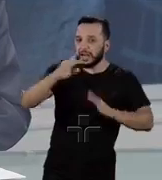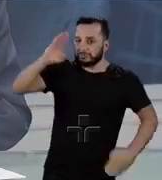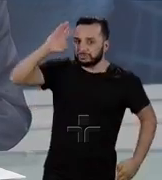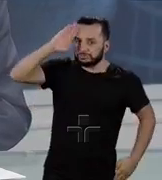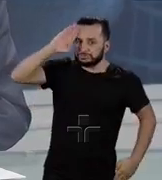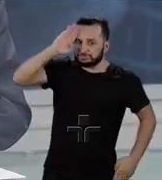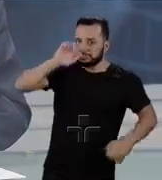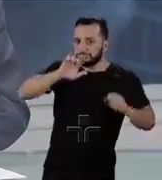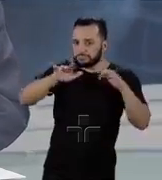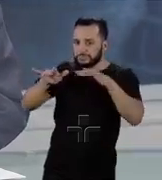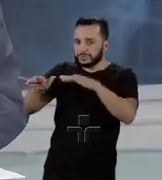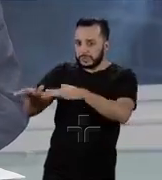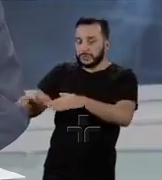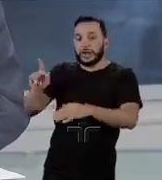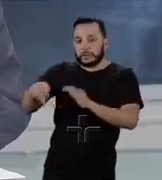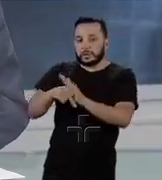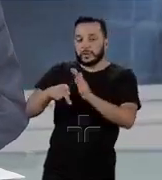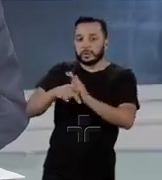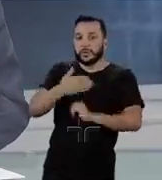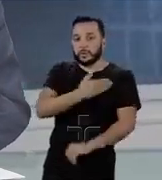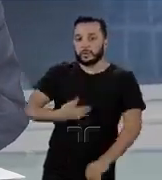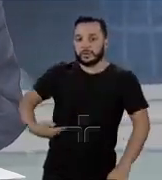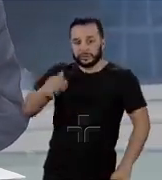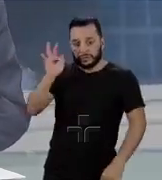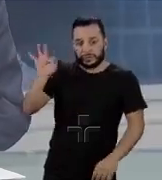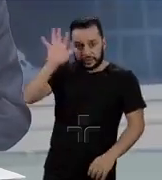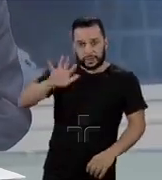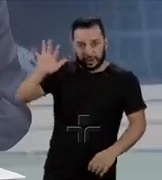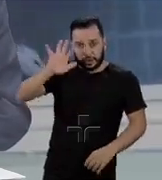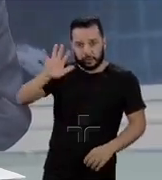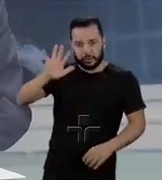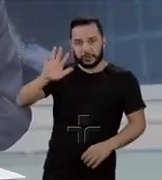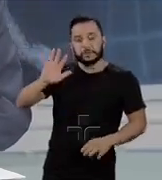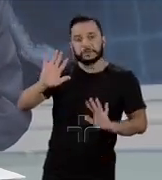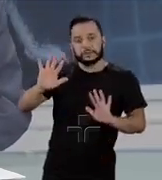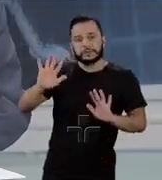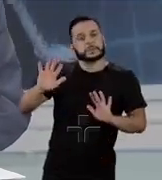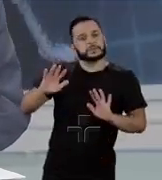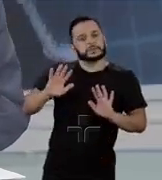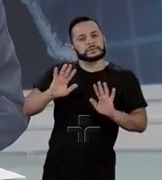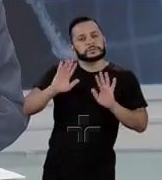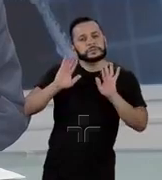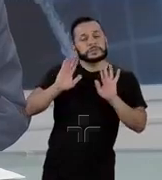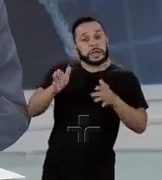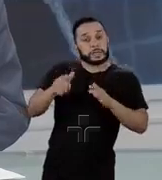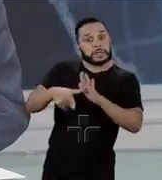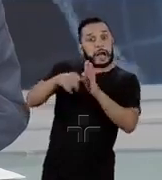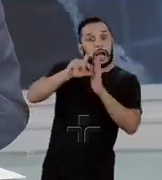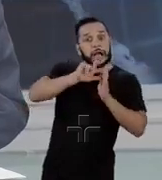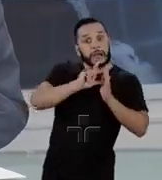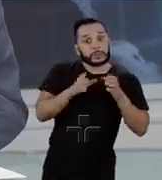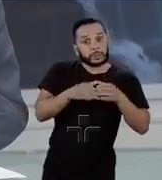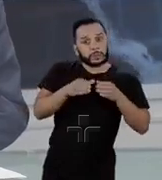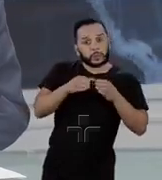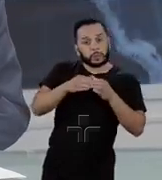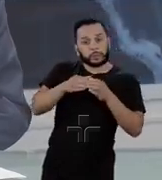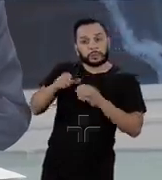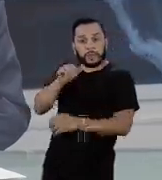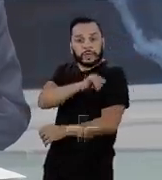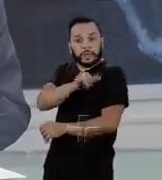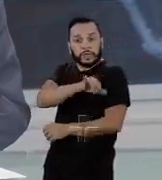jurídicas, constitucionais, mas também o ambiente político é analisado quando é aprovado o decreto de intervenção. Então, é essa questão de